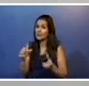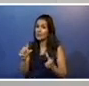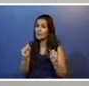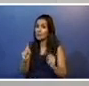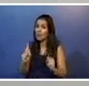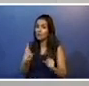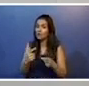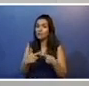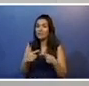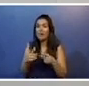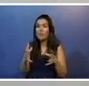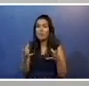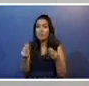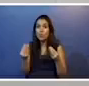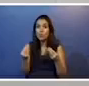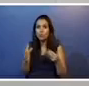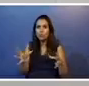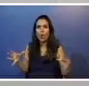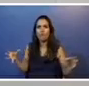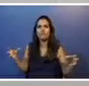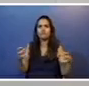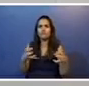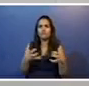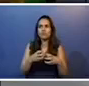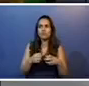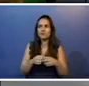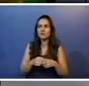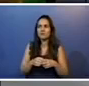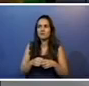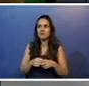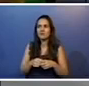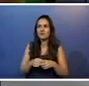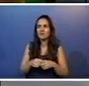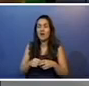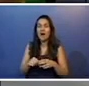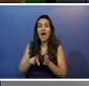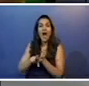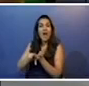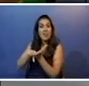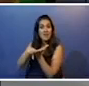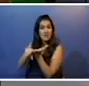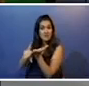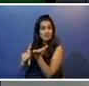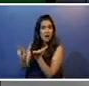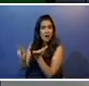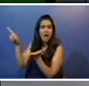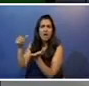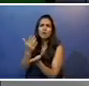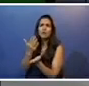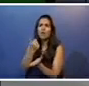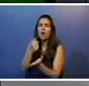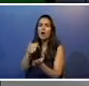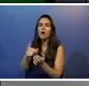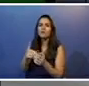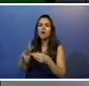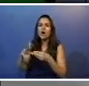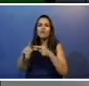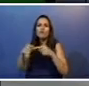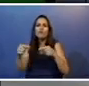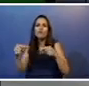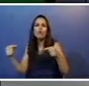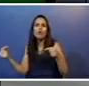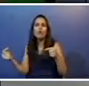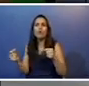podem, tá? Aqui, olha, eles devoram, as lesmas, por exemplo, podem devorar as folhas, podem devorar os